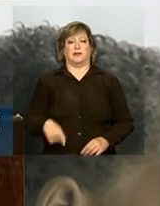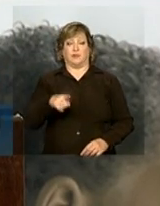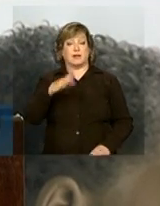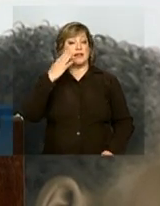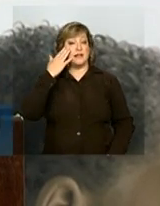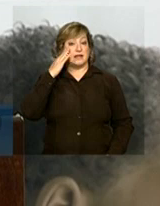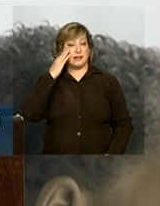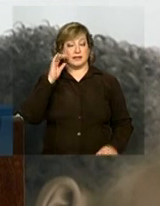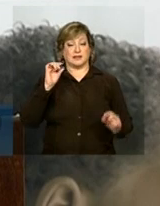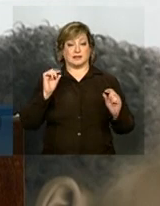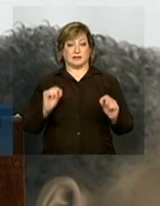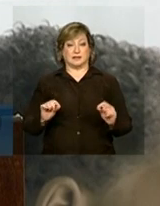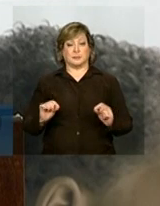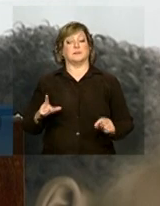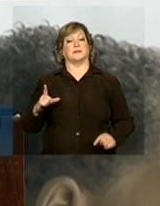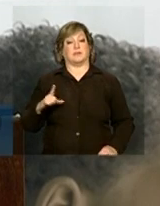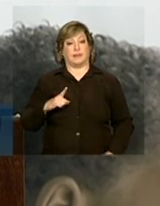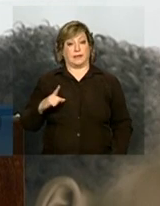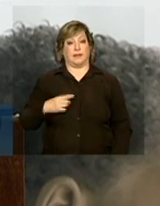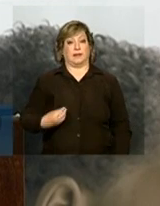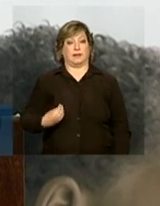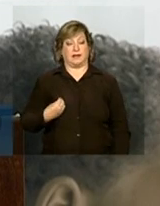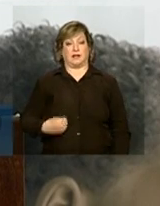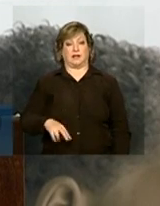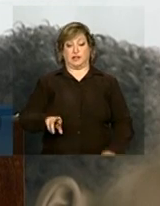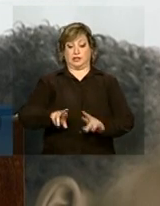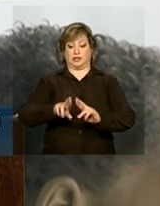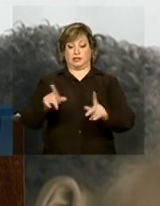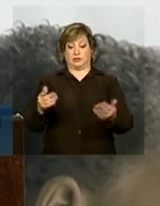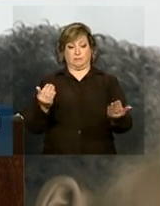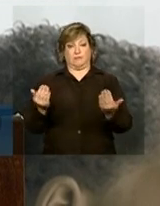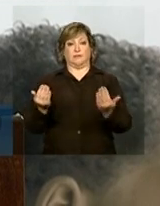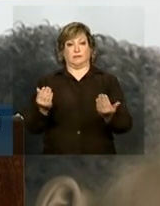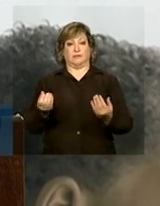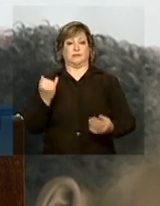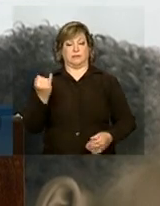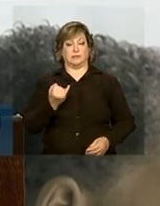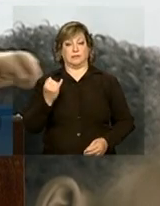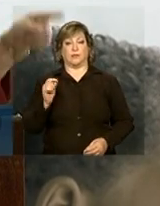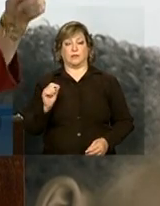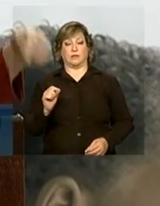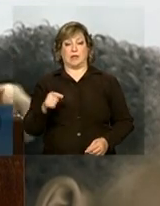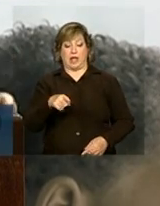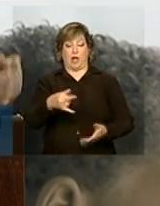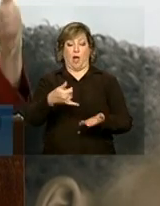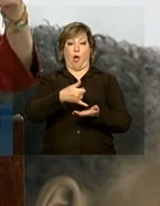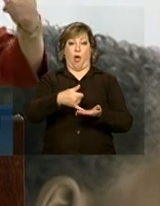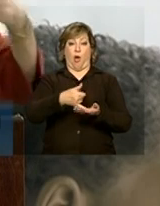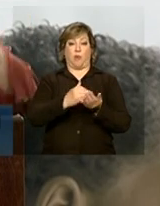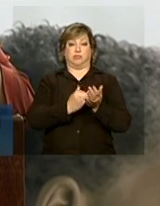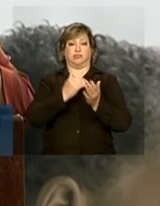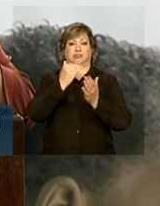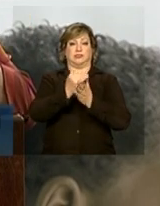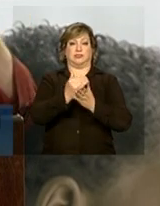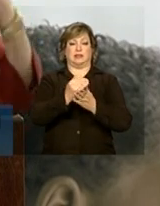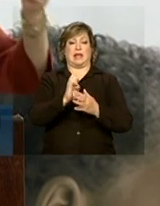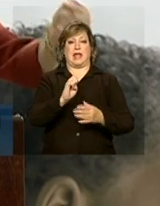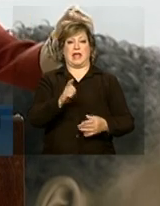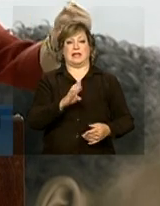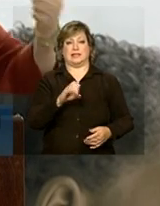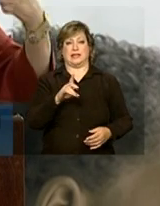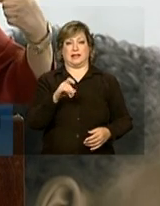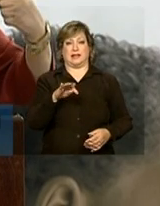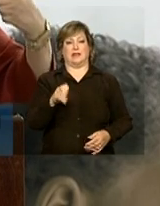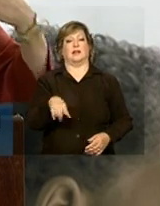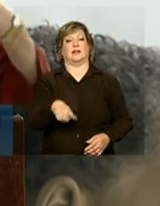ideia, existe uma diferença significativa. Enquanto o óleo excedente, porque nós recebemos